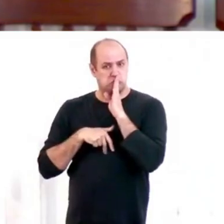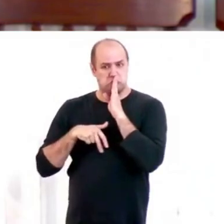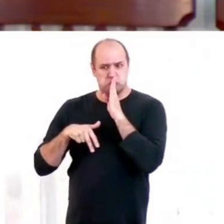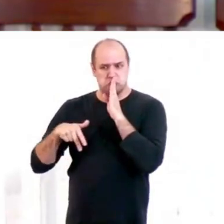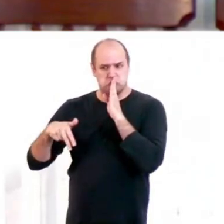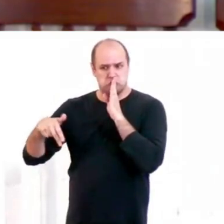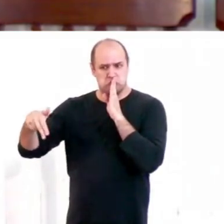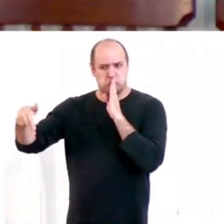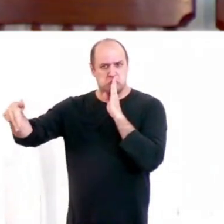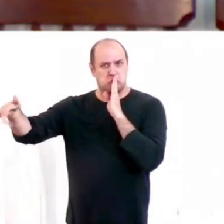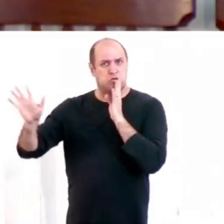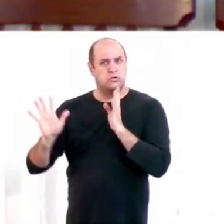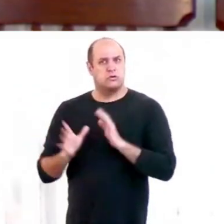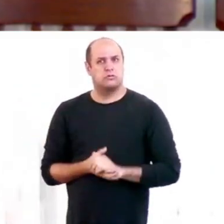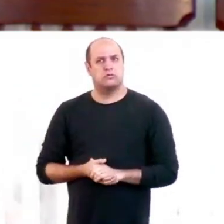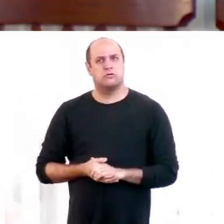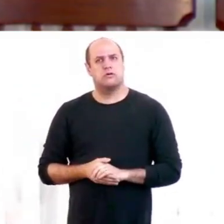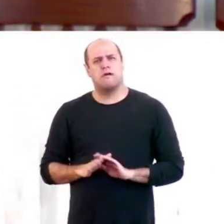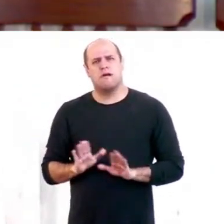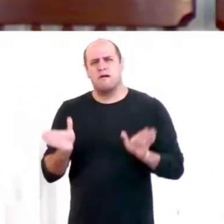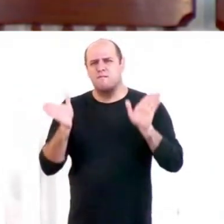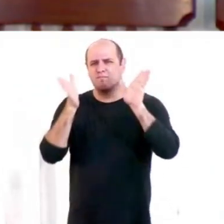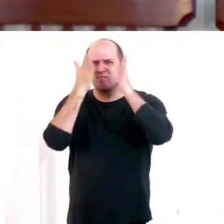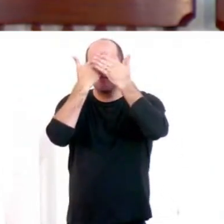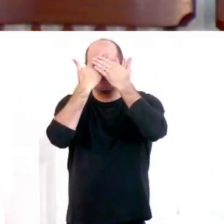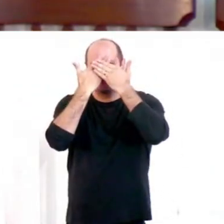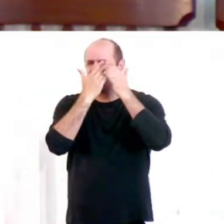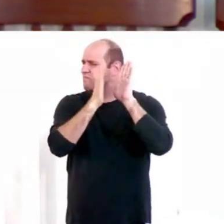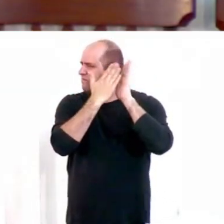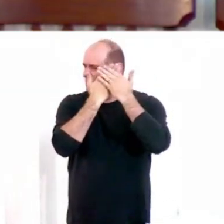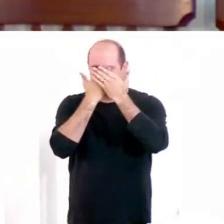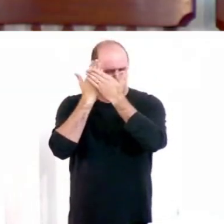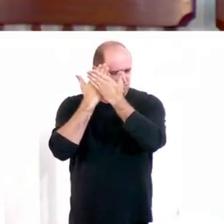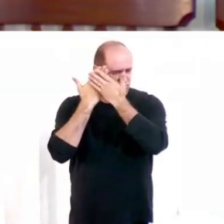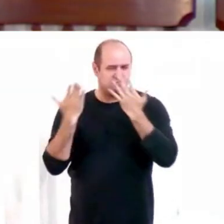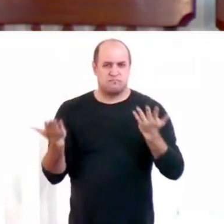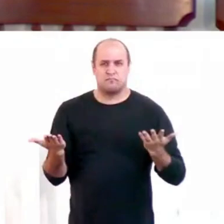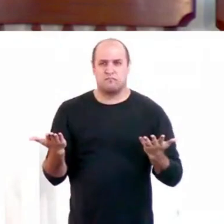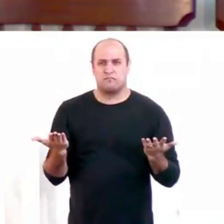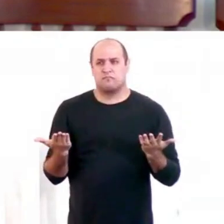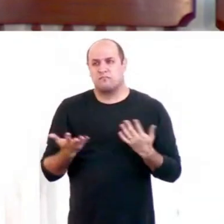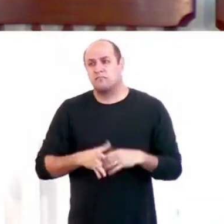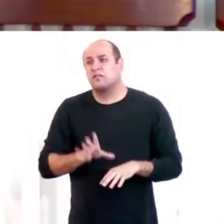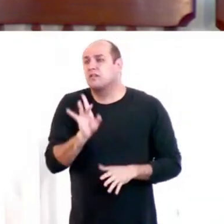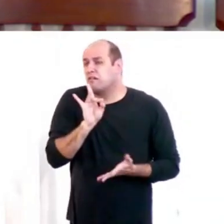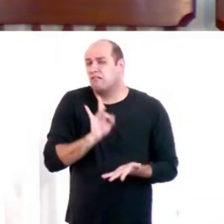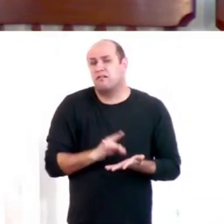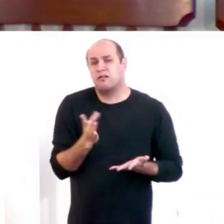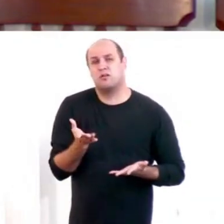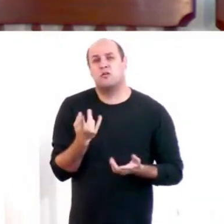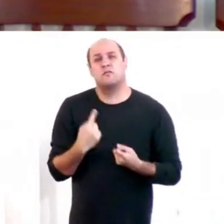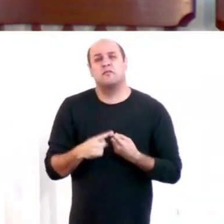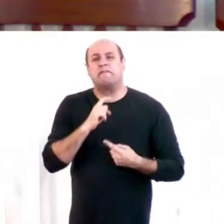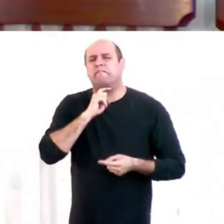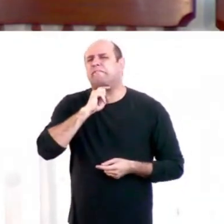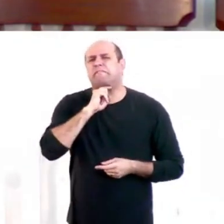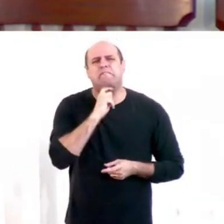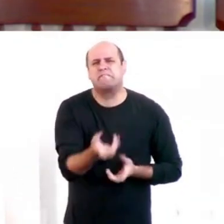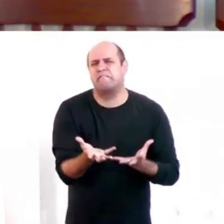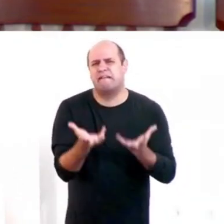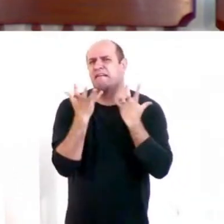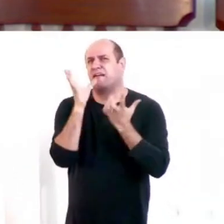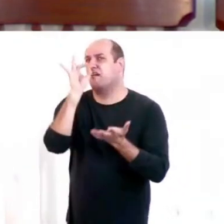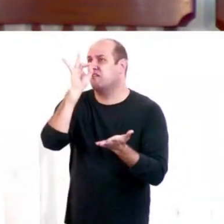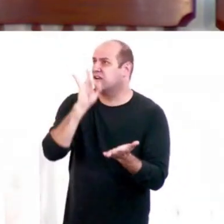Eles estão com os olhos e ouvidos fechados, e assim é aqui, porque ninguém quer ouvir mais a